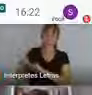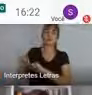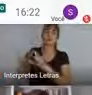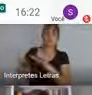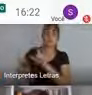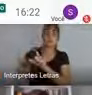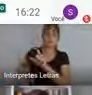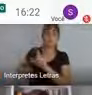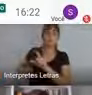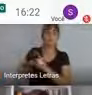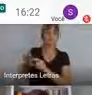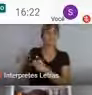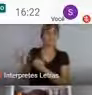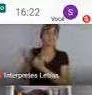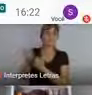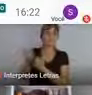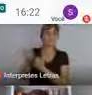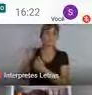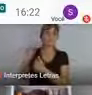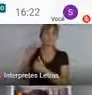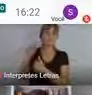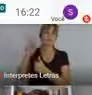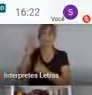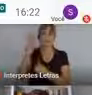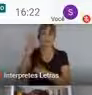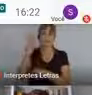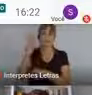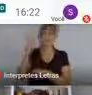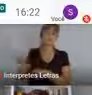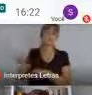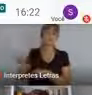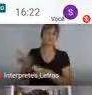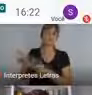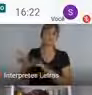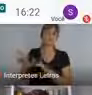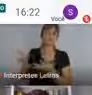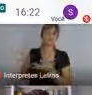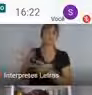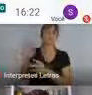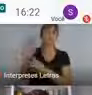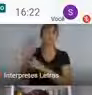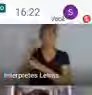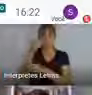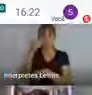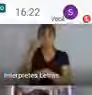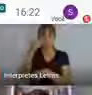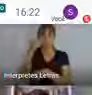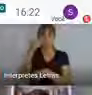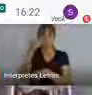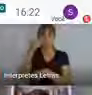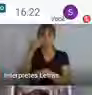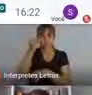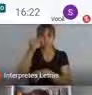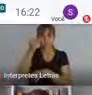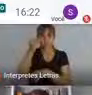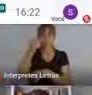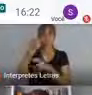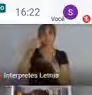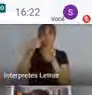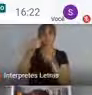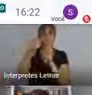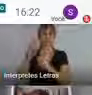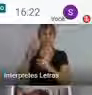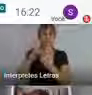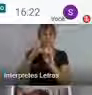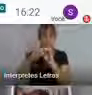adjunto da UFRA, no campus de Tomé-Açu, tem experiência da área de linguística, com ênfase em dialetologia,